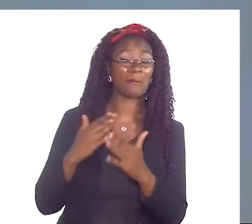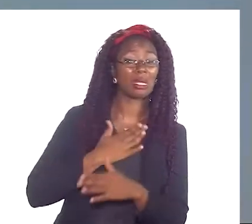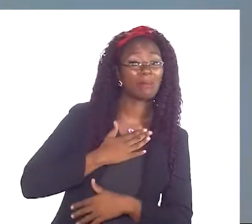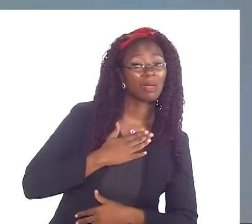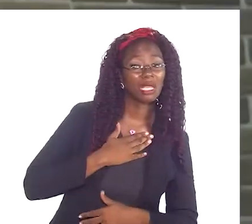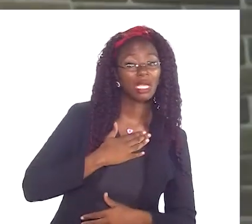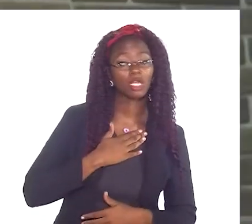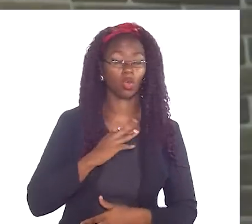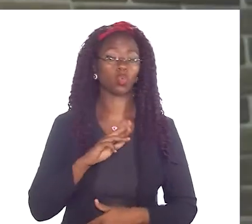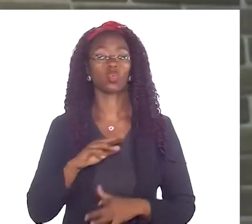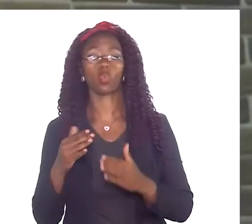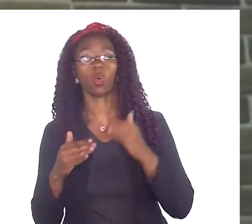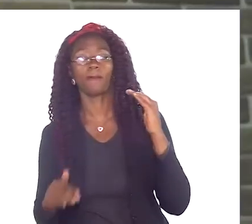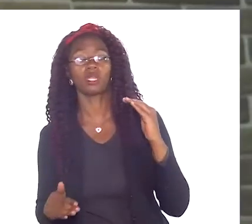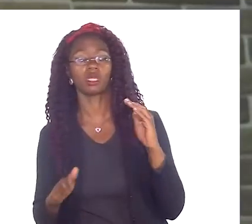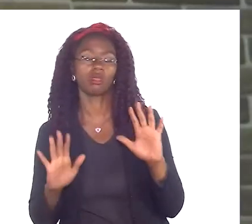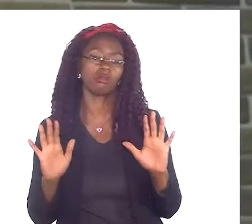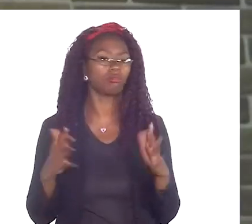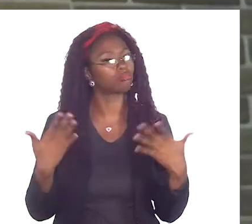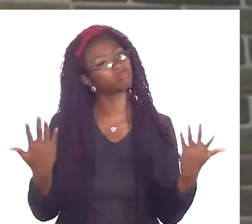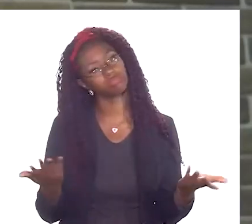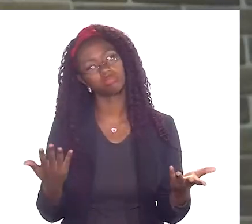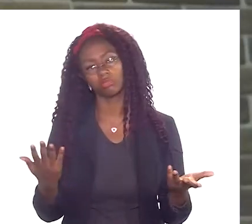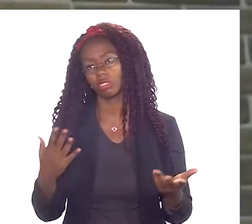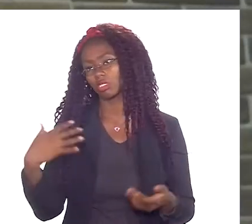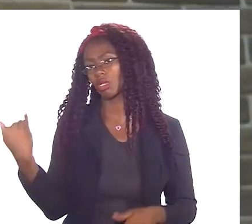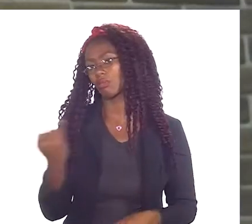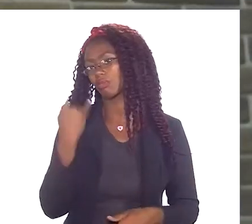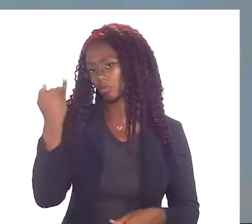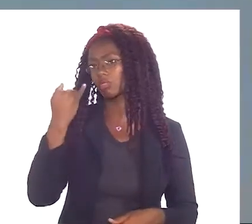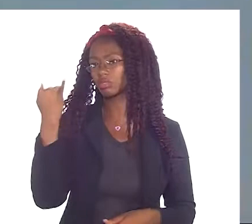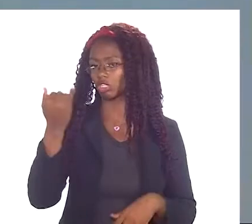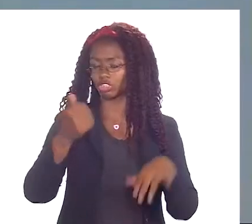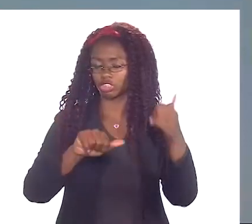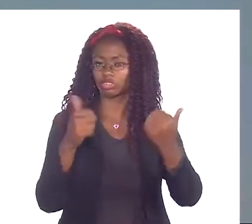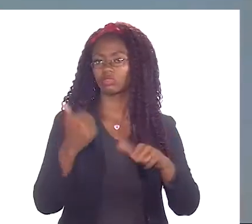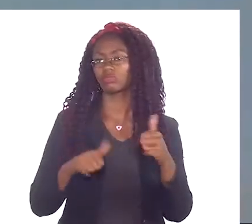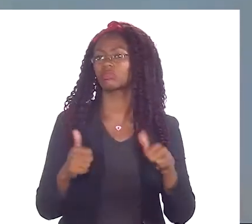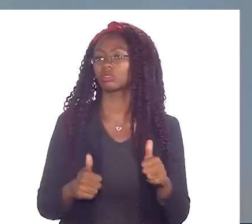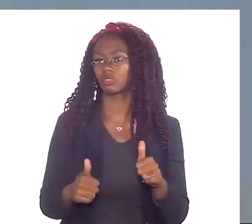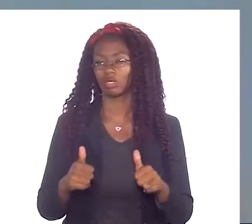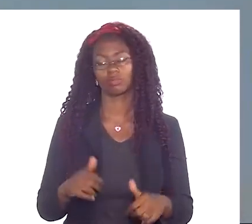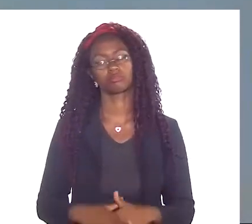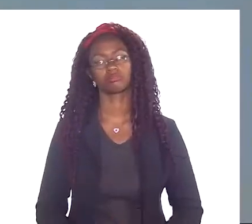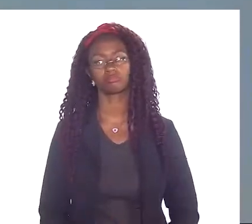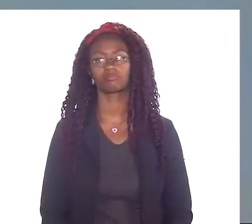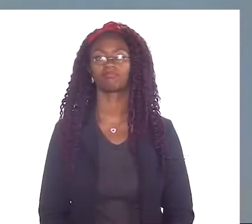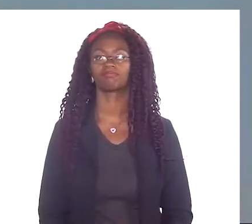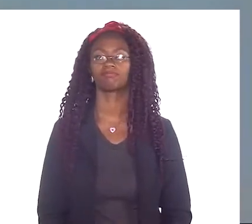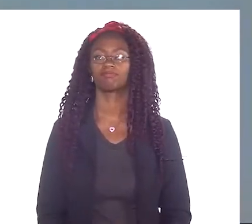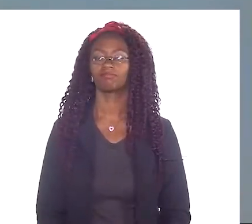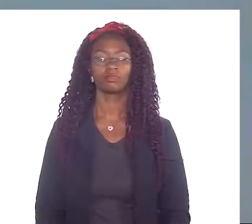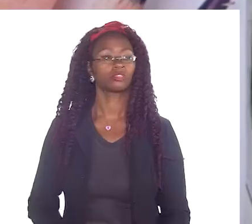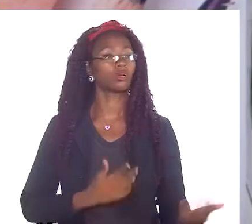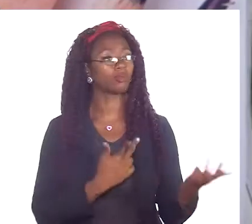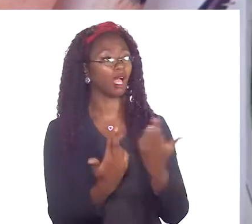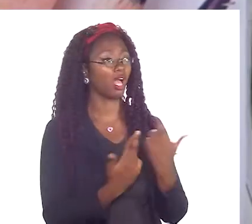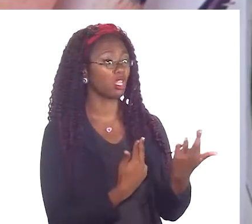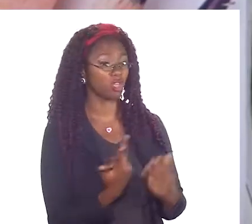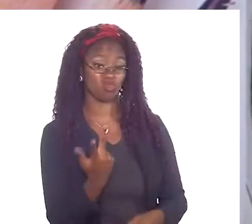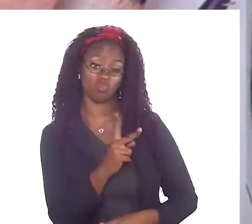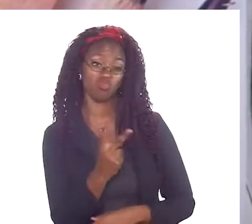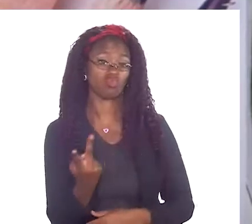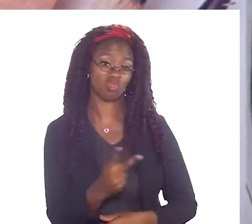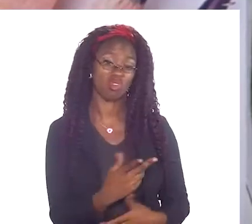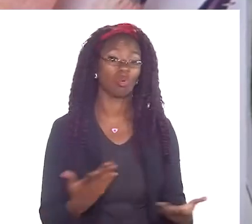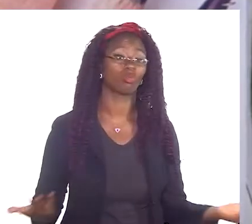de acordo com seus valores pessoais, que eu acho que faz toda a diferença aí para um momento de entrevista. É uma relação dos